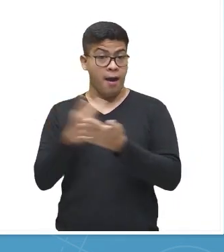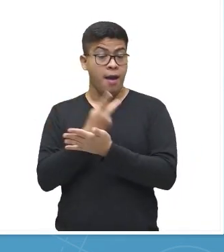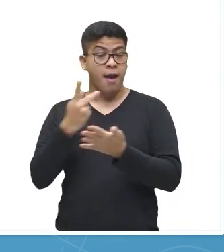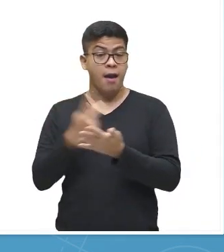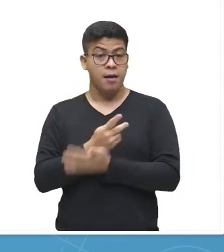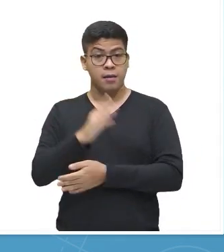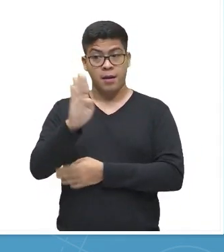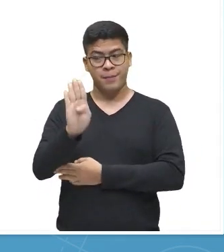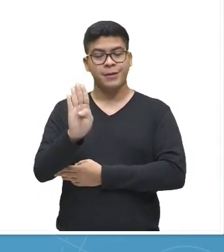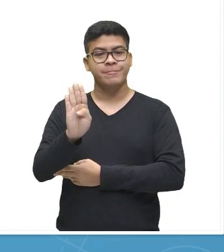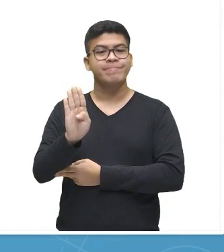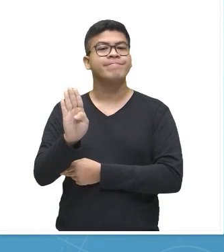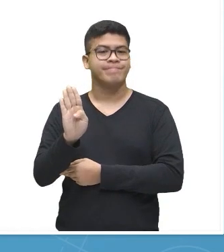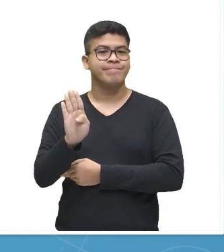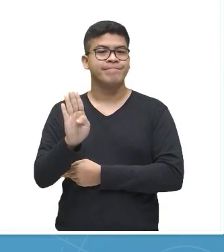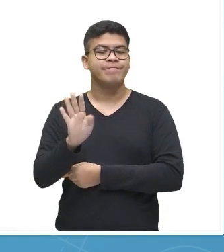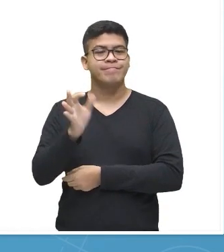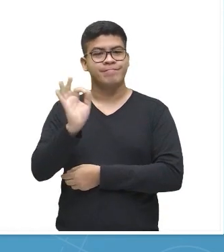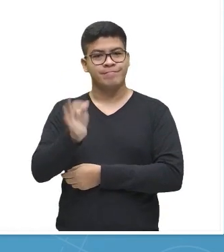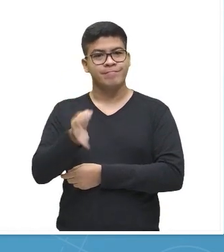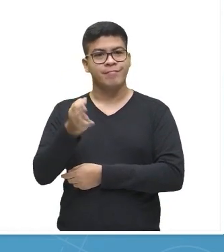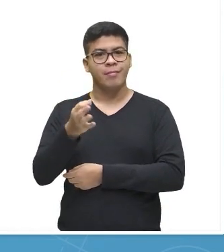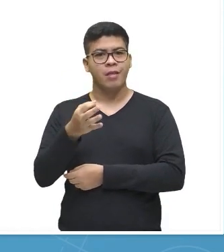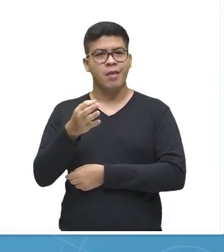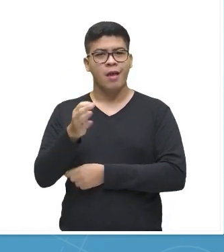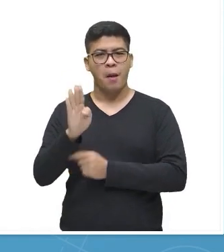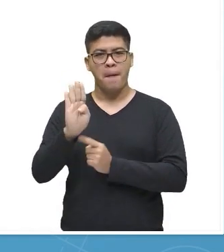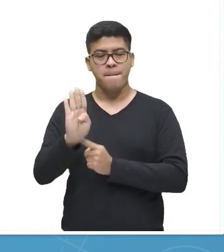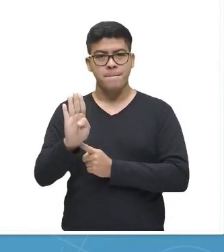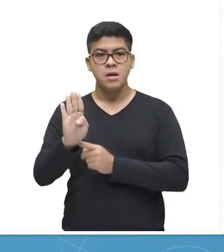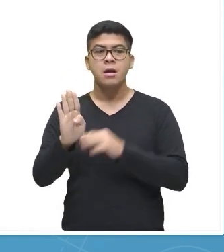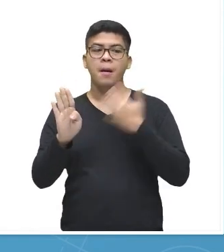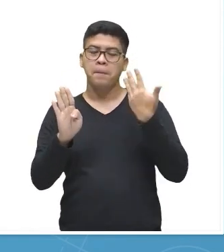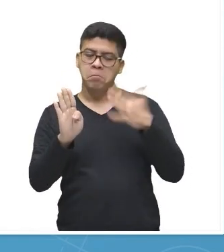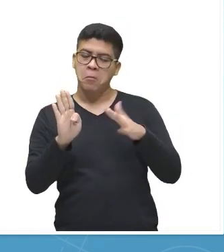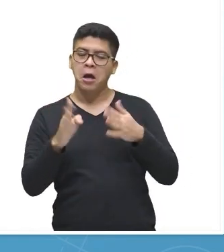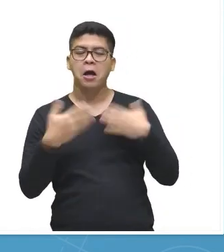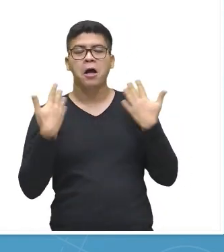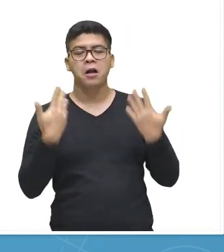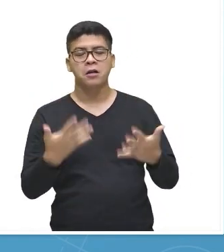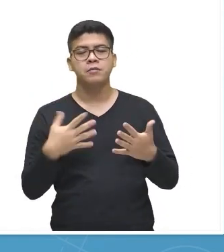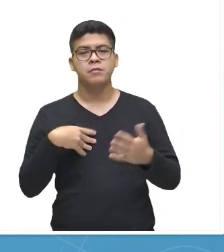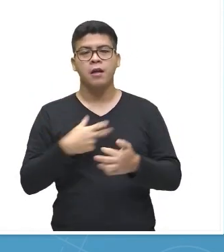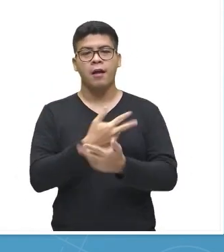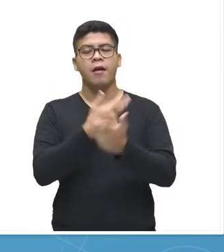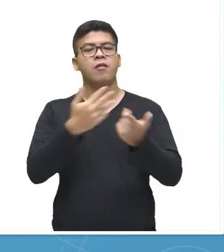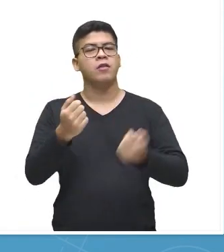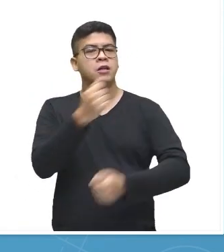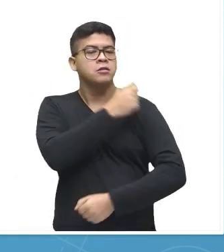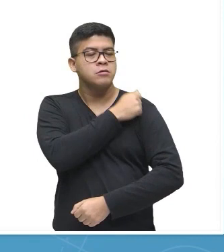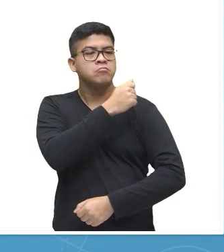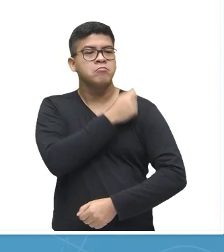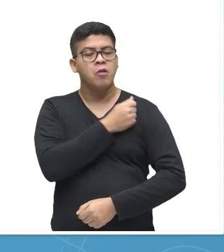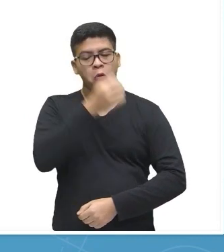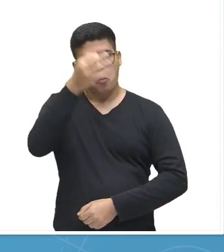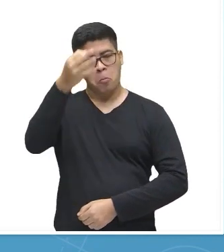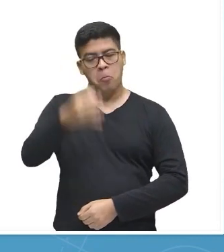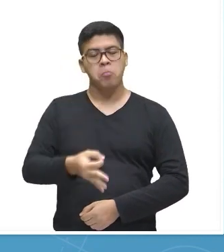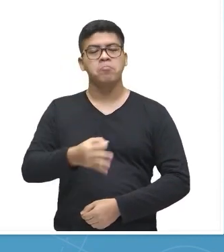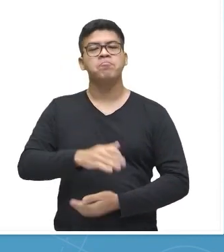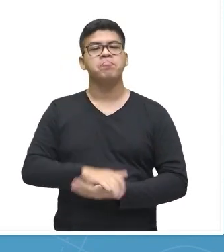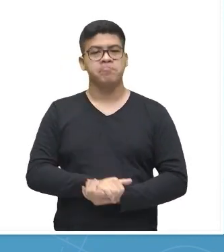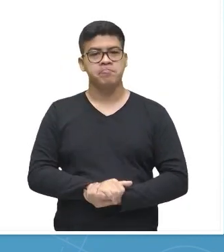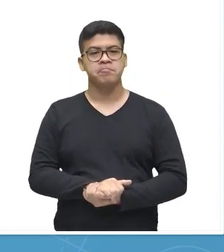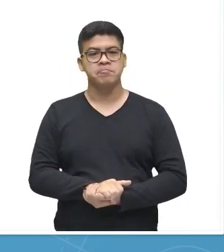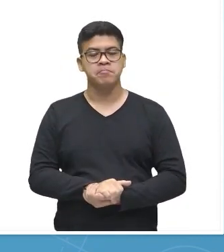B. Para aqueles que colocaram B, o Paulo Henrique, a Alana, parabéns